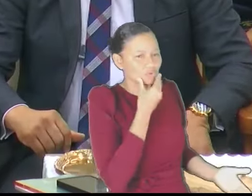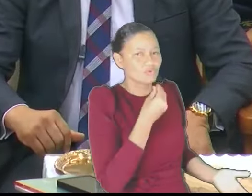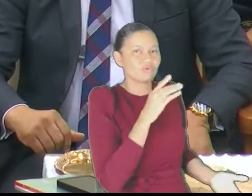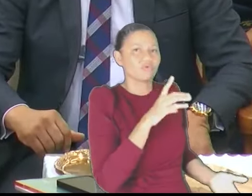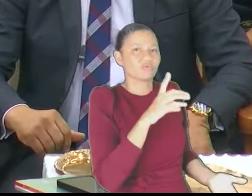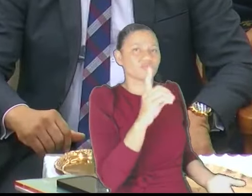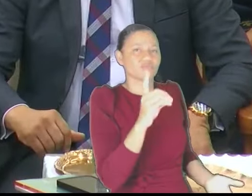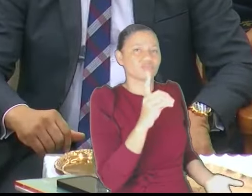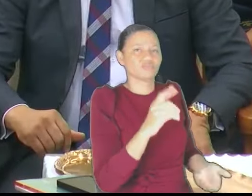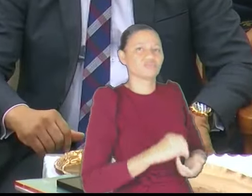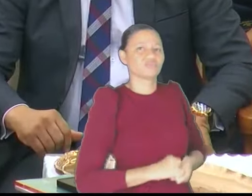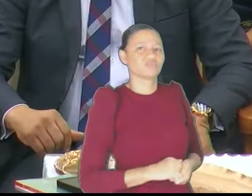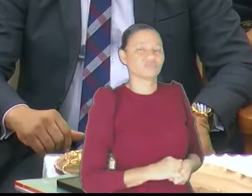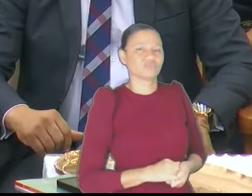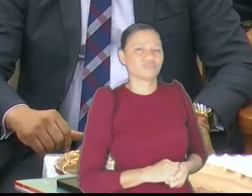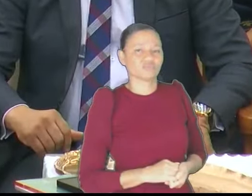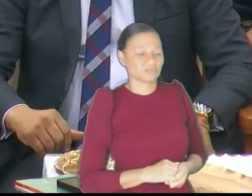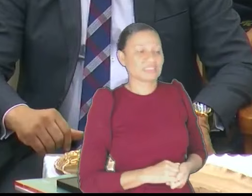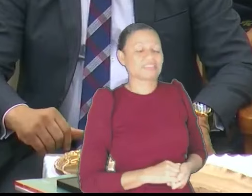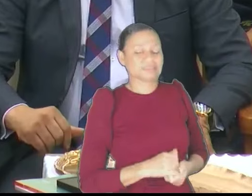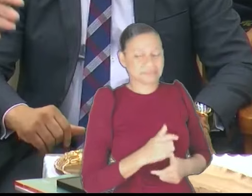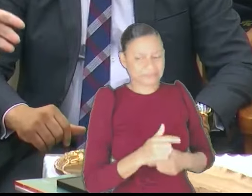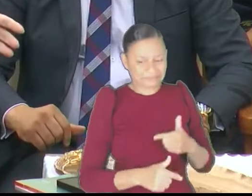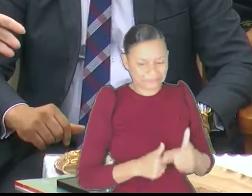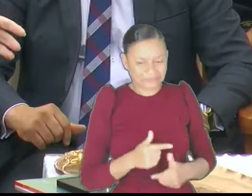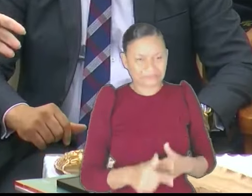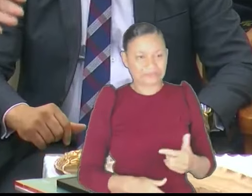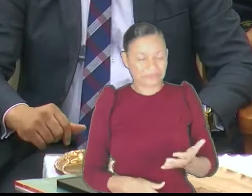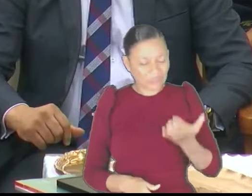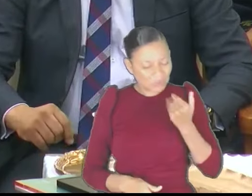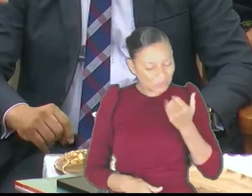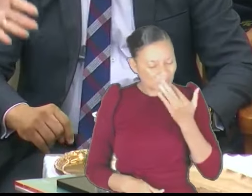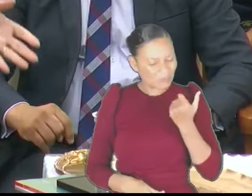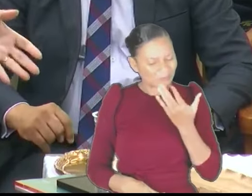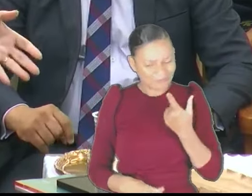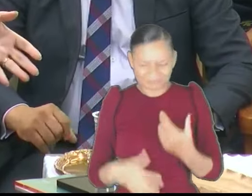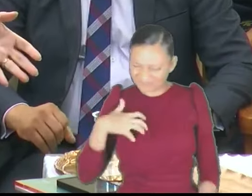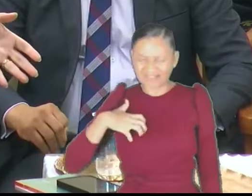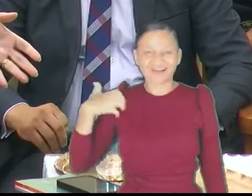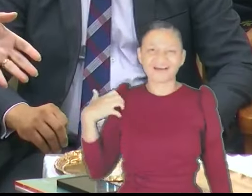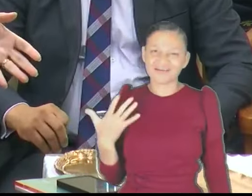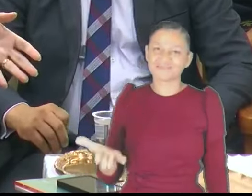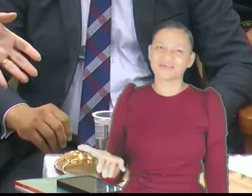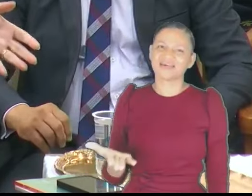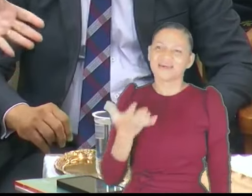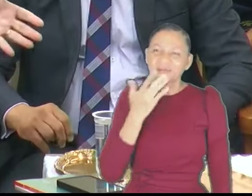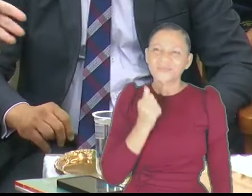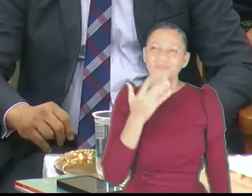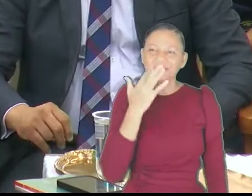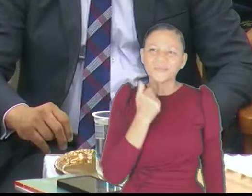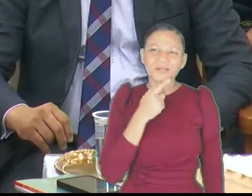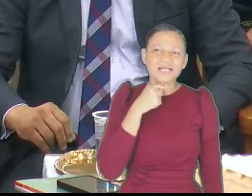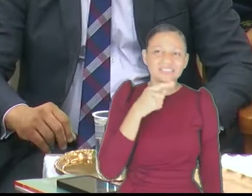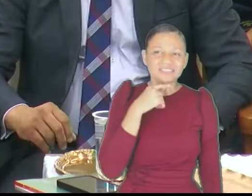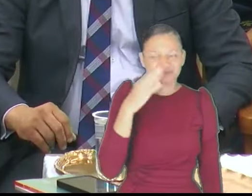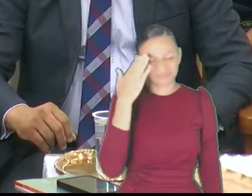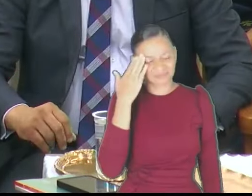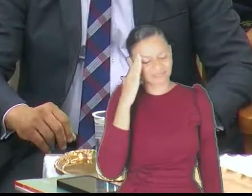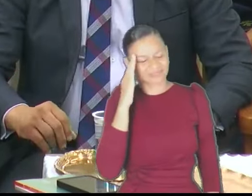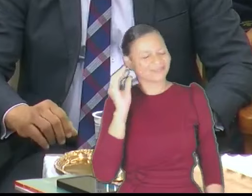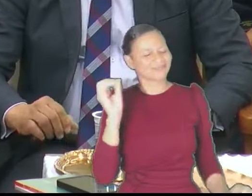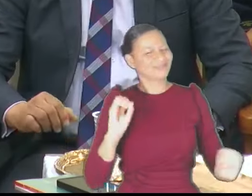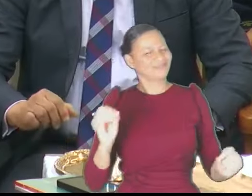Dá trabalho para provar que é de Deus, irmão. A mulher está comendo a farinha miserável, comendo, e ainda não estava crendo. Não é brincadeira